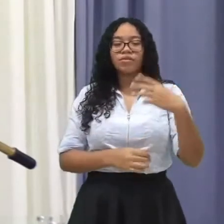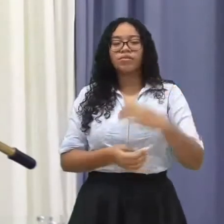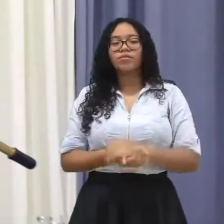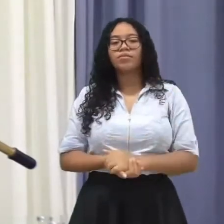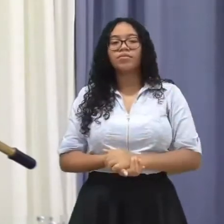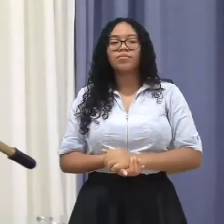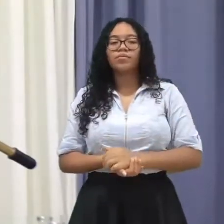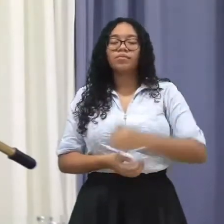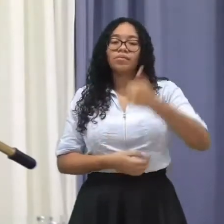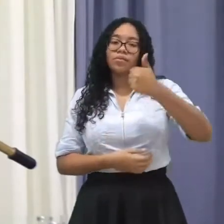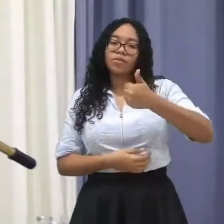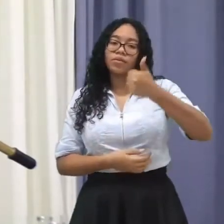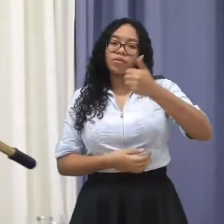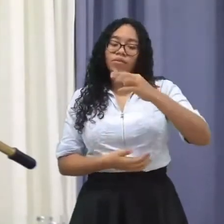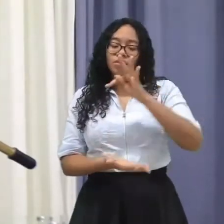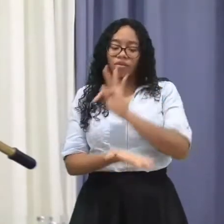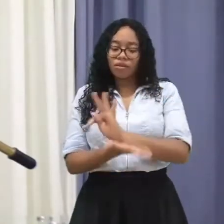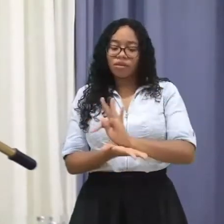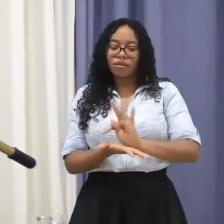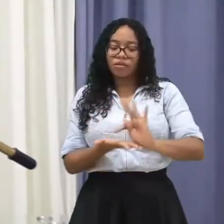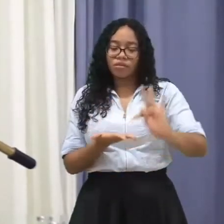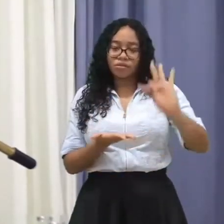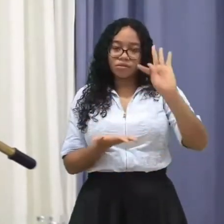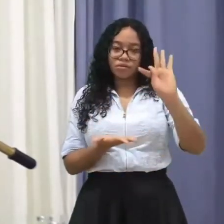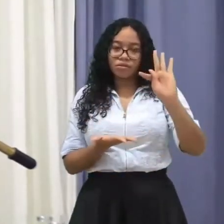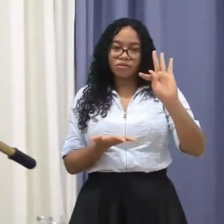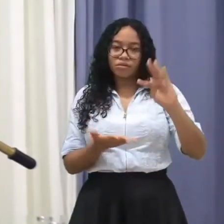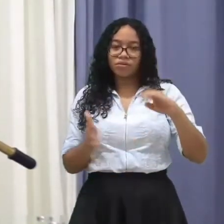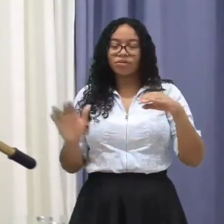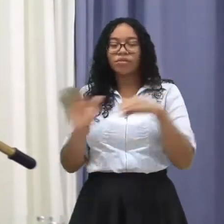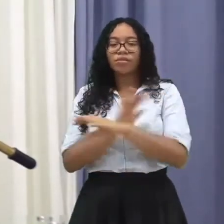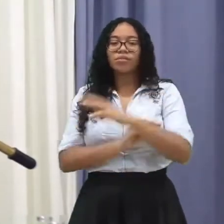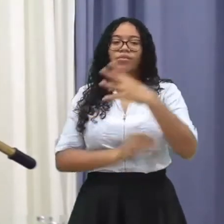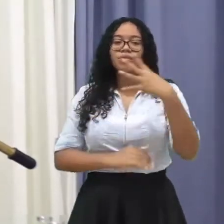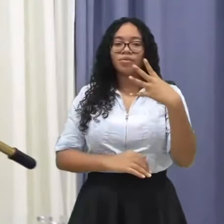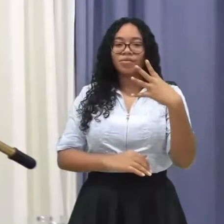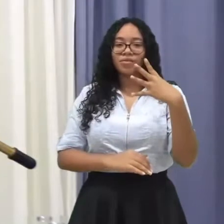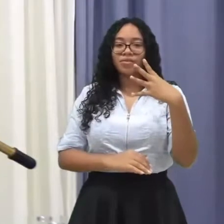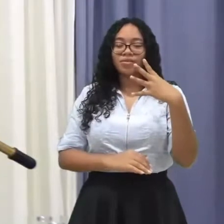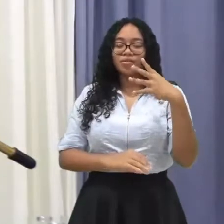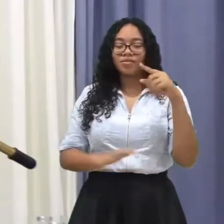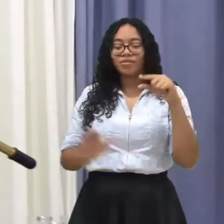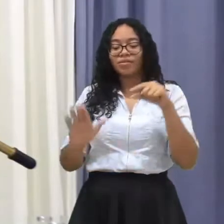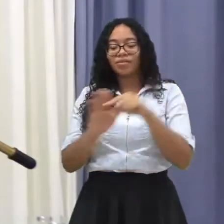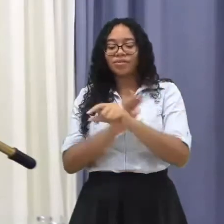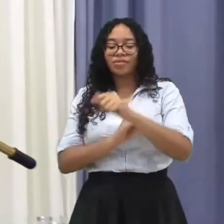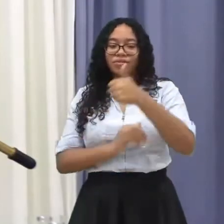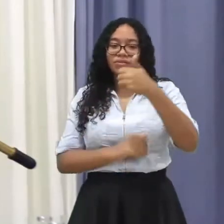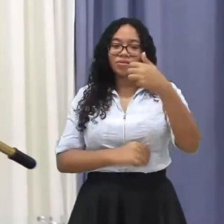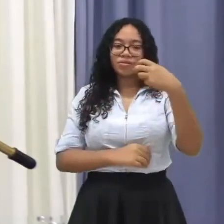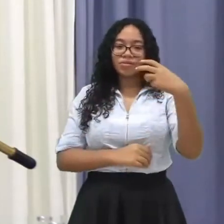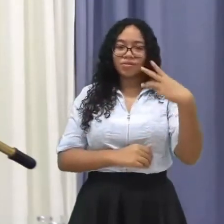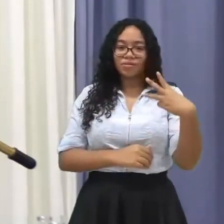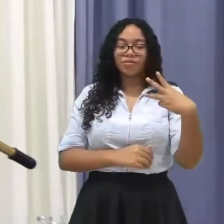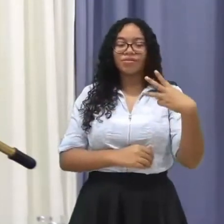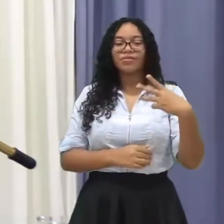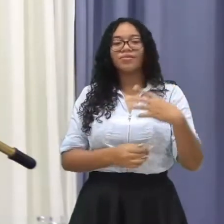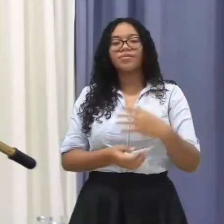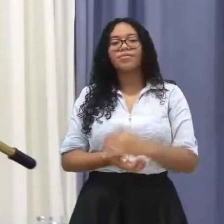Primeira carta de Paulo aos Tessalonicenses, no capítulo 4, a partir do versículo